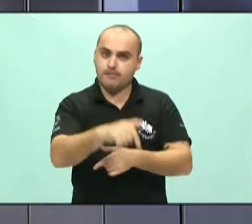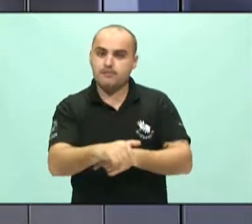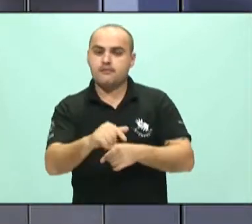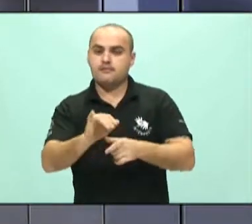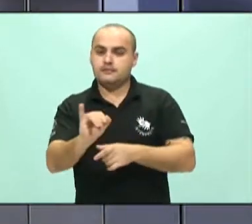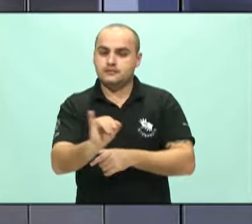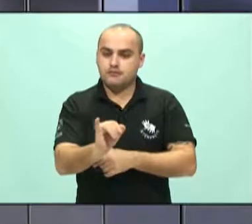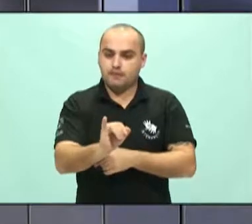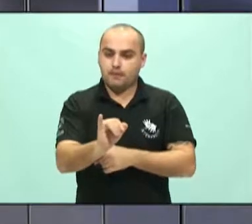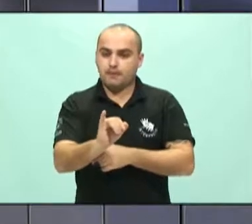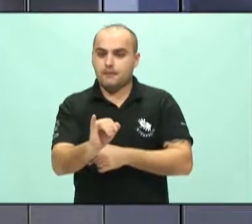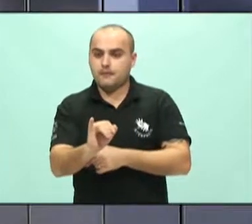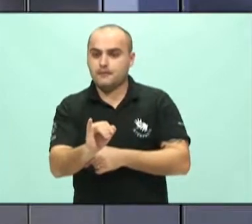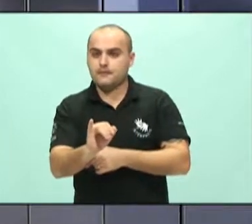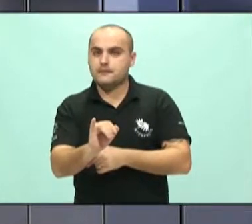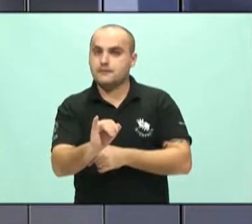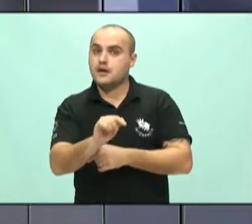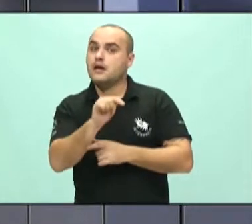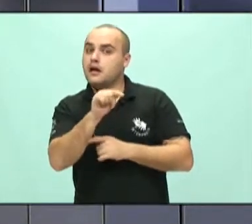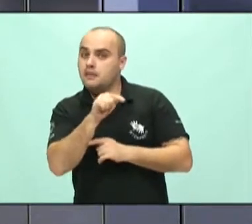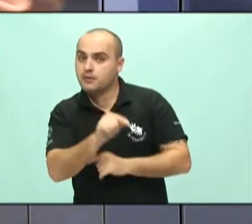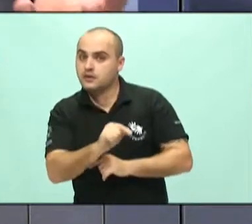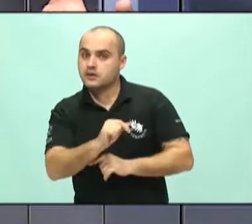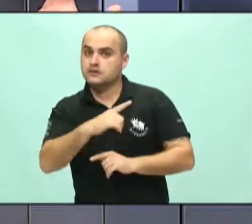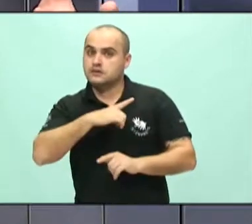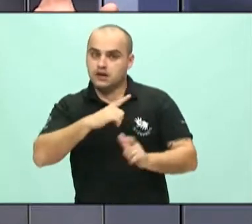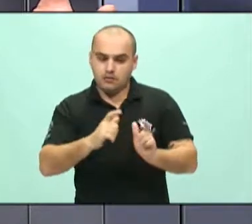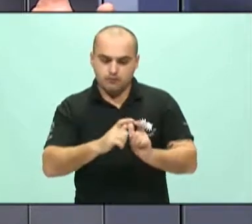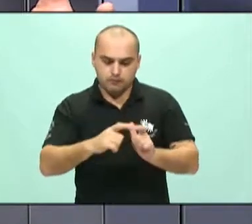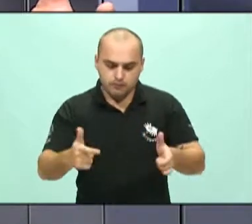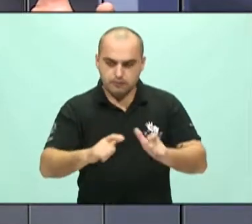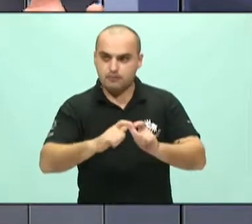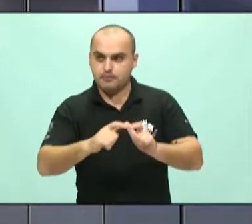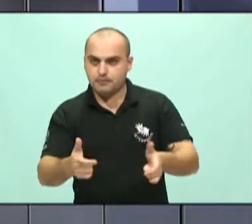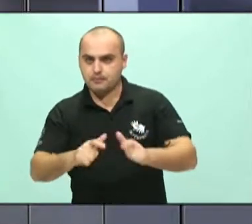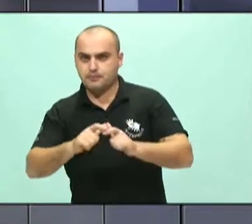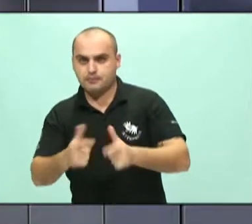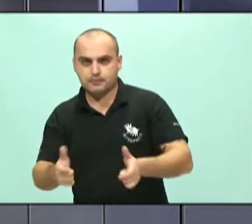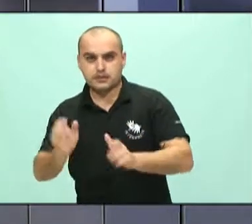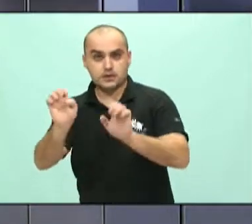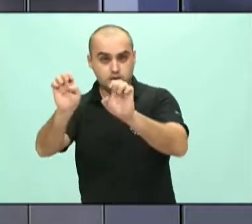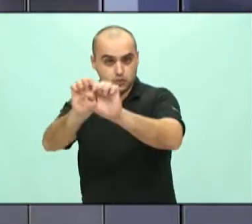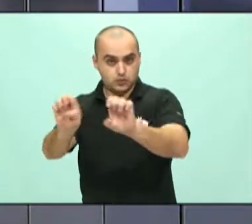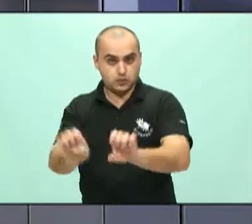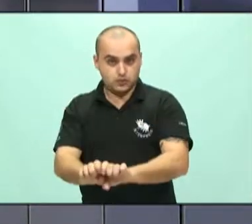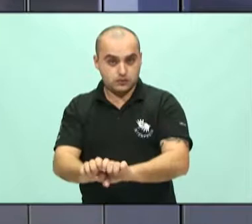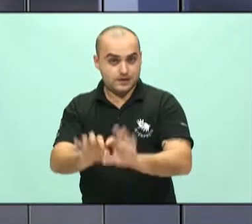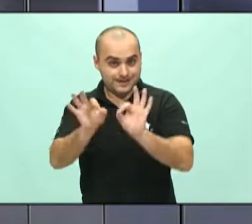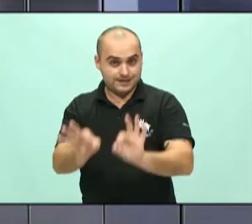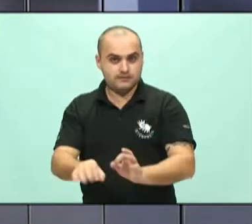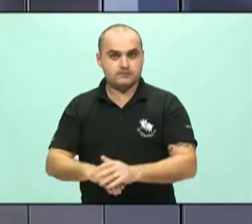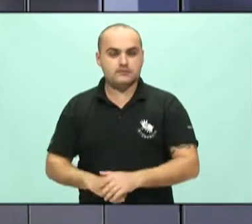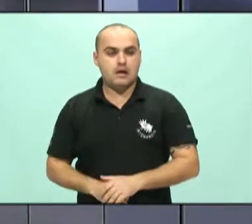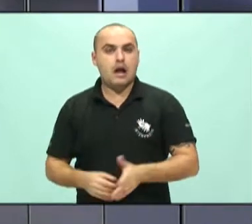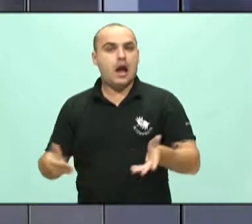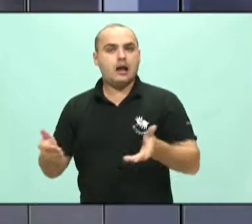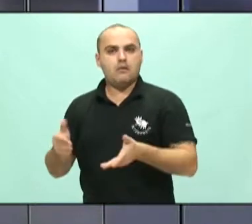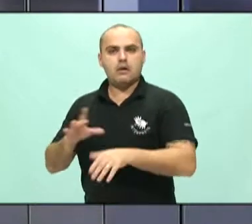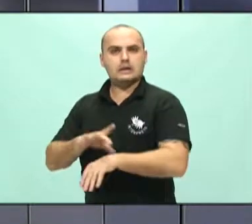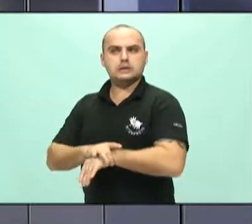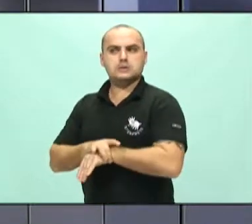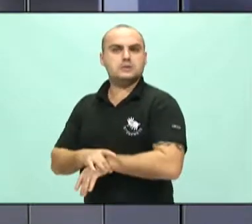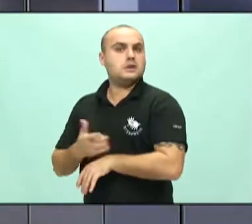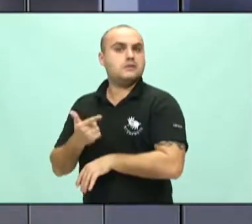que poderiam estar cada vez mais ampliando a sua estrutura aqui, nessa insegurança jurídica que